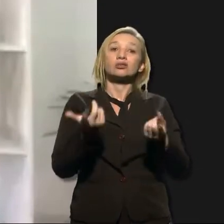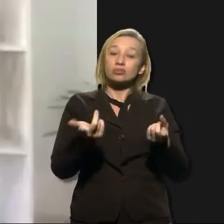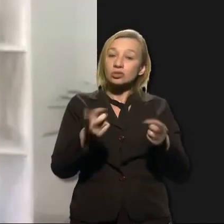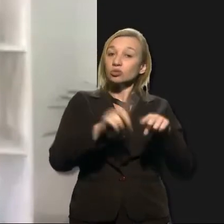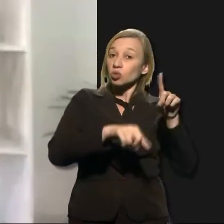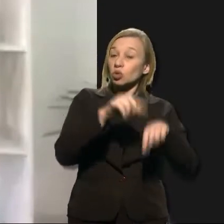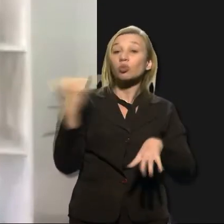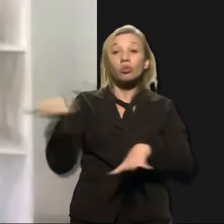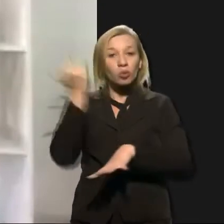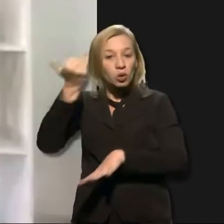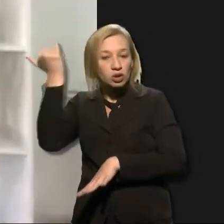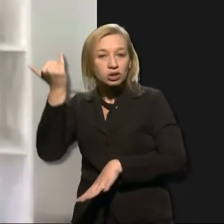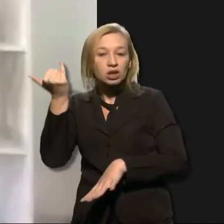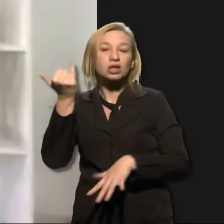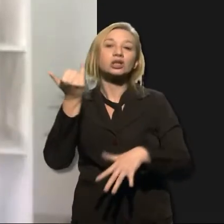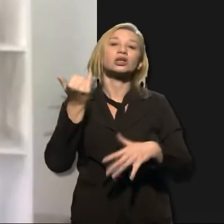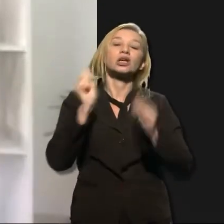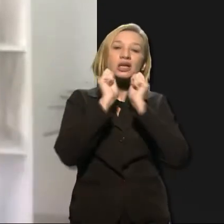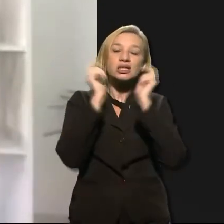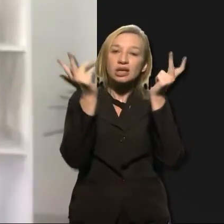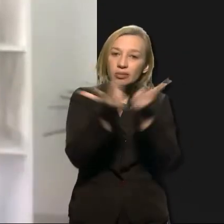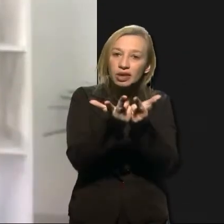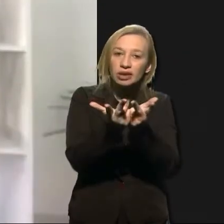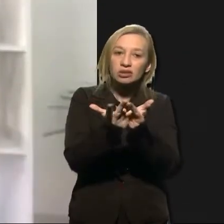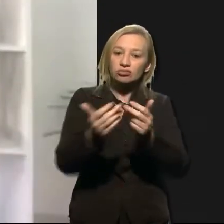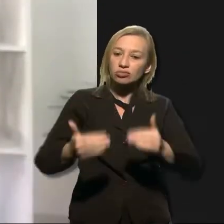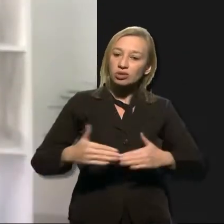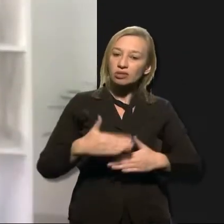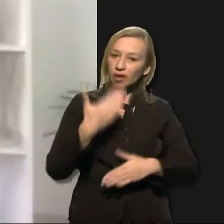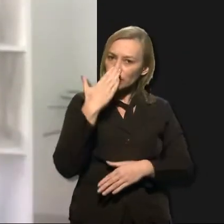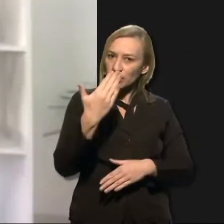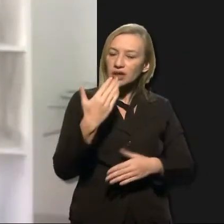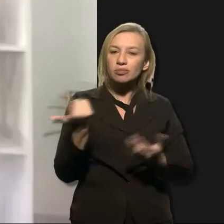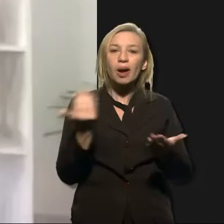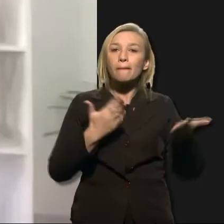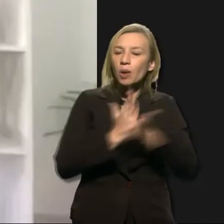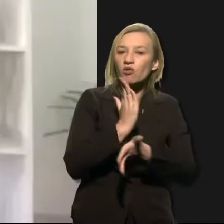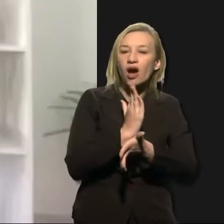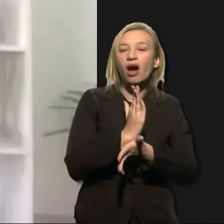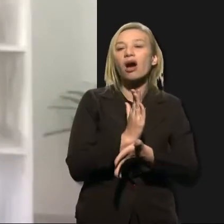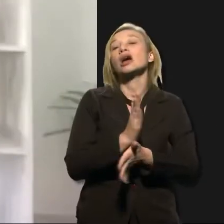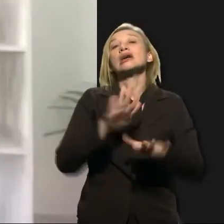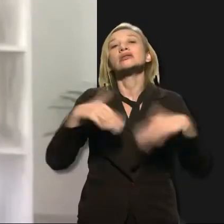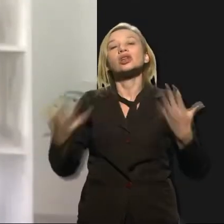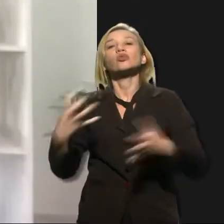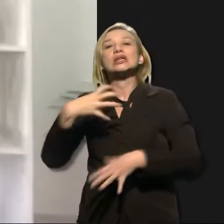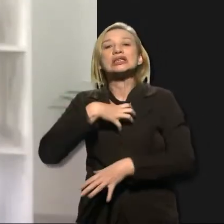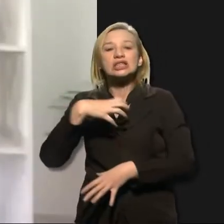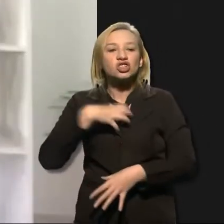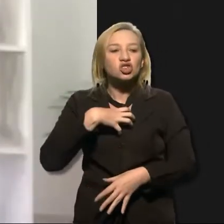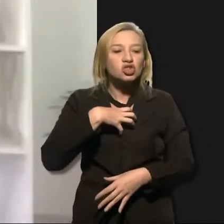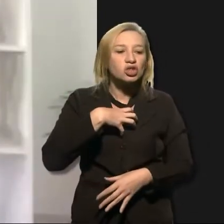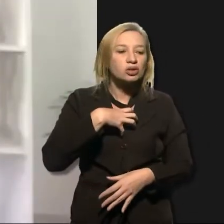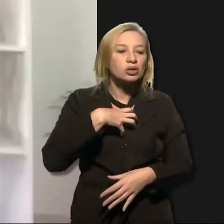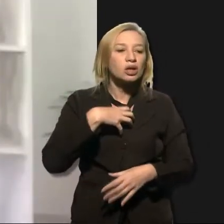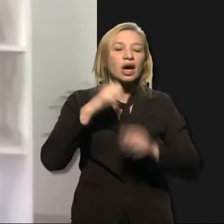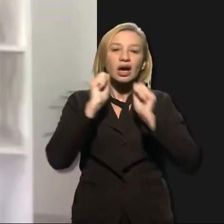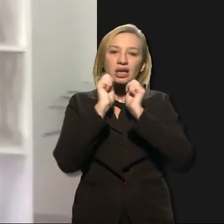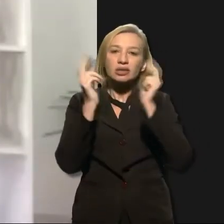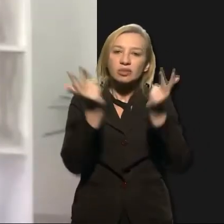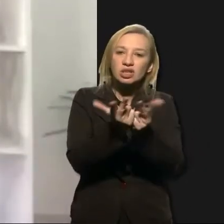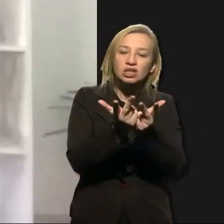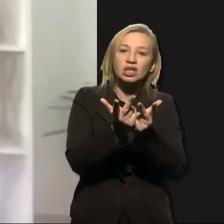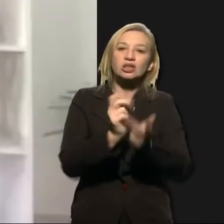gás. Isso foi um elemento muito importante que a Assembleia Legislativa do Estado do Rio de Janeiro saiu na frente para